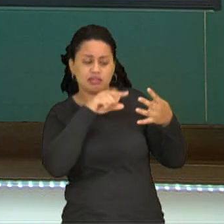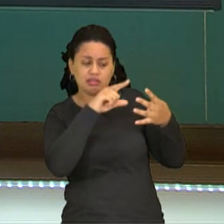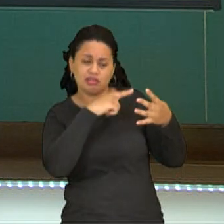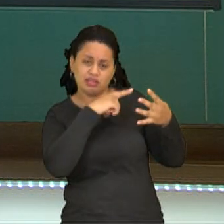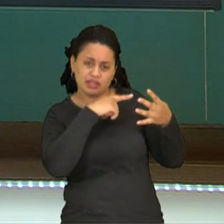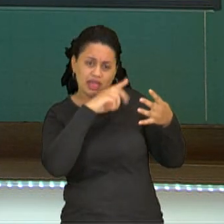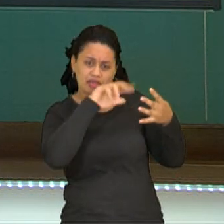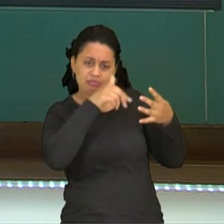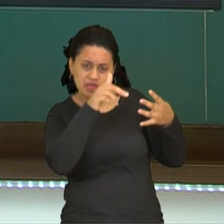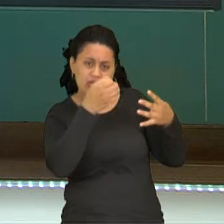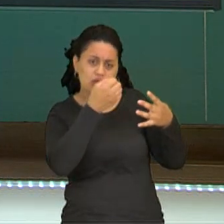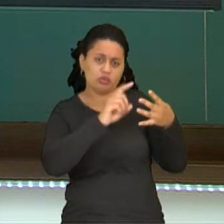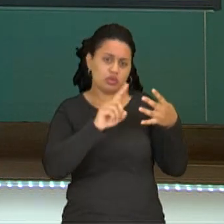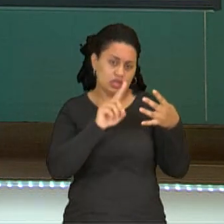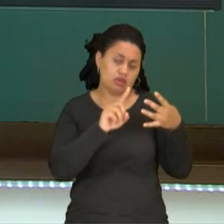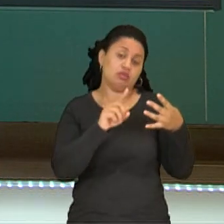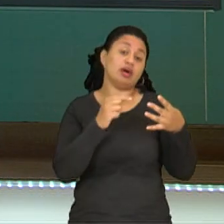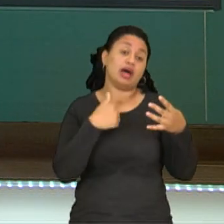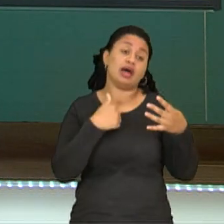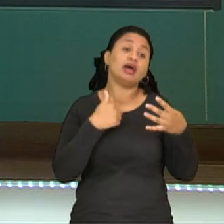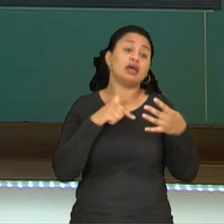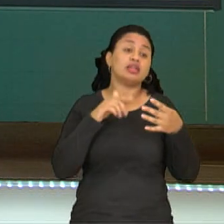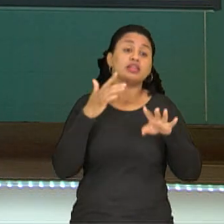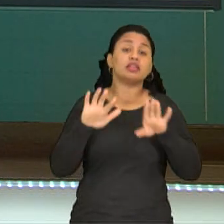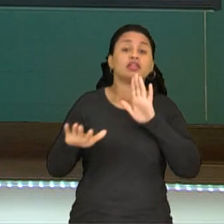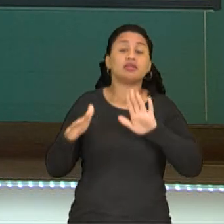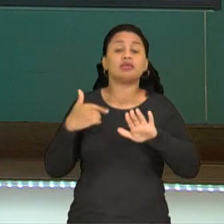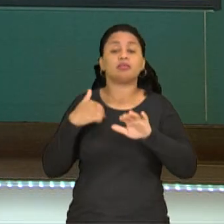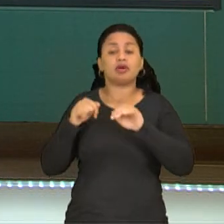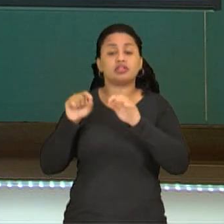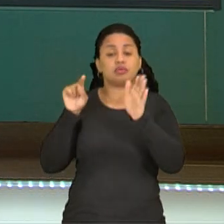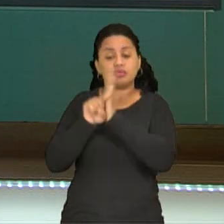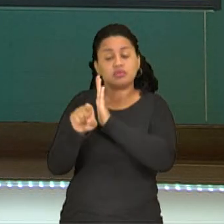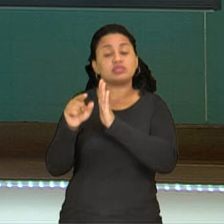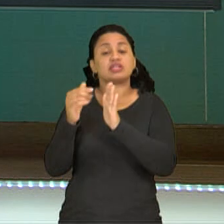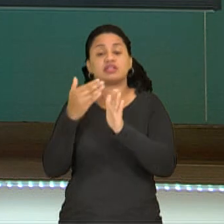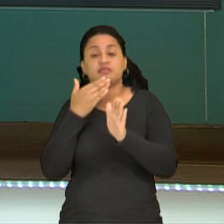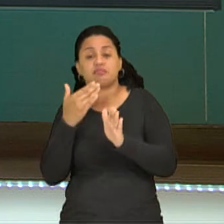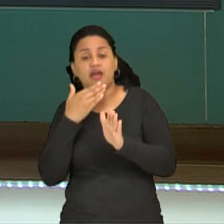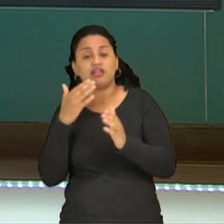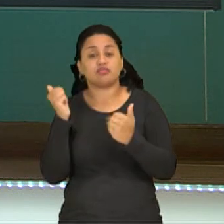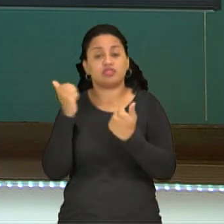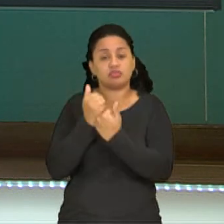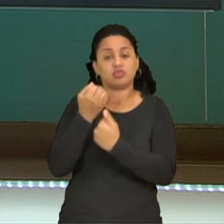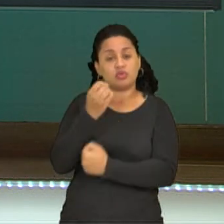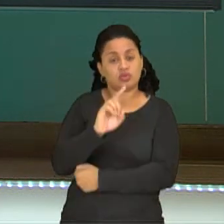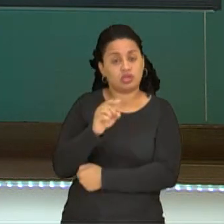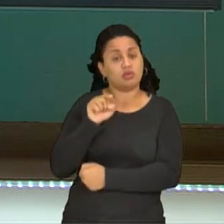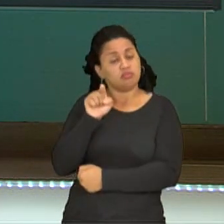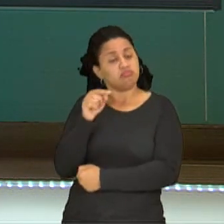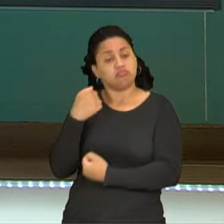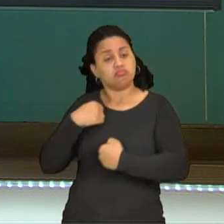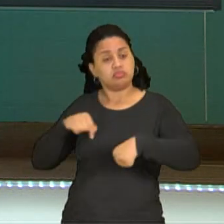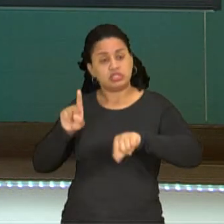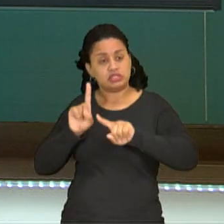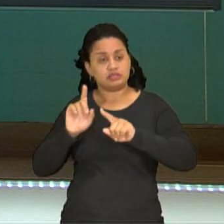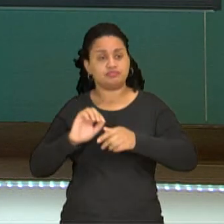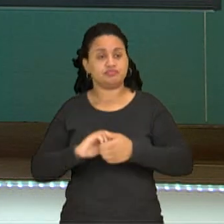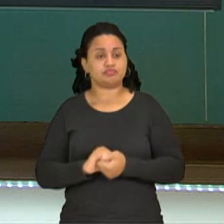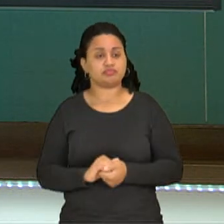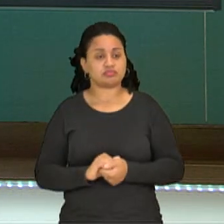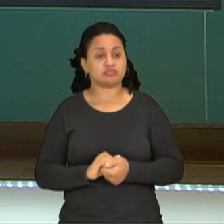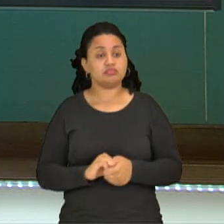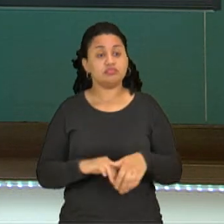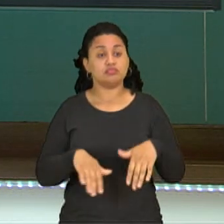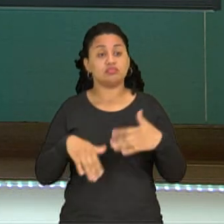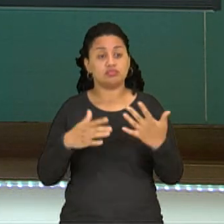se o problema está pedindo. Nesse caso, nós não deixamos indicado o valor de π. Tranquilo? Vamos agora